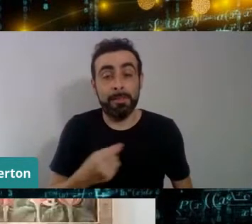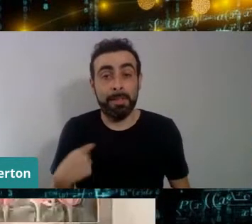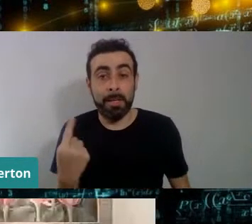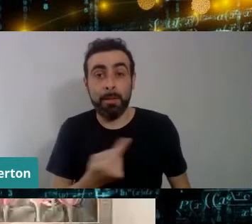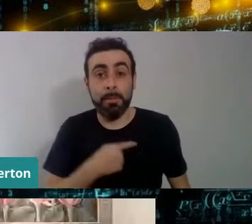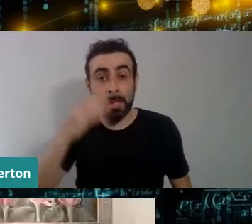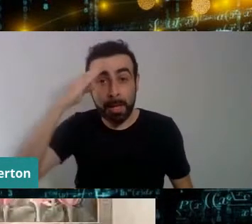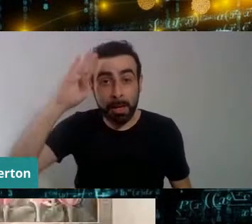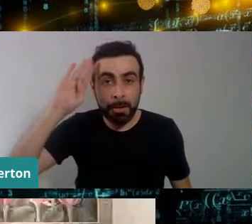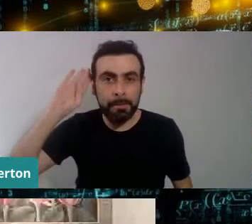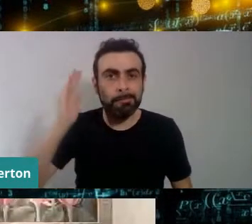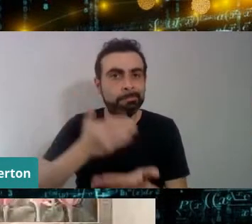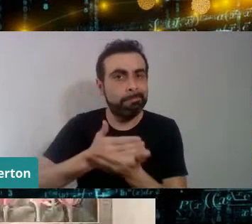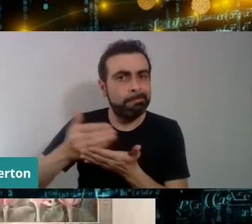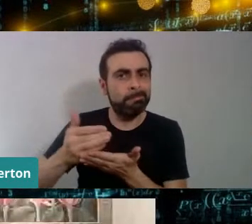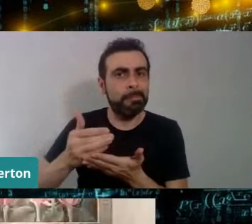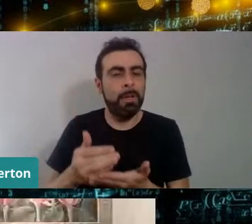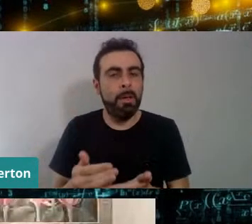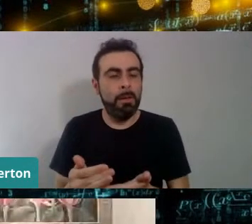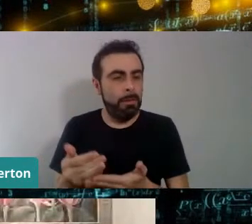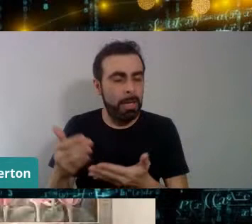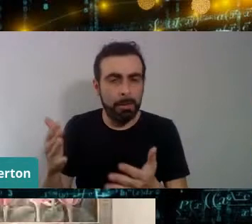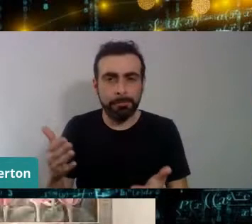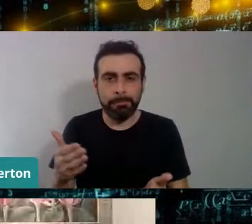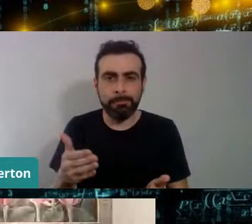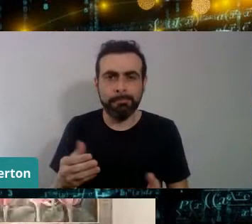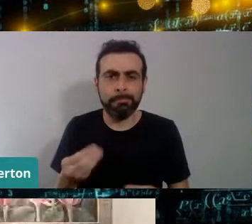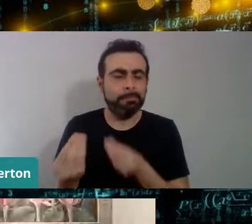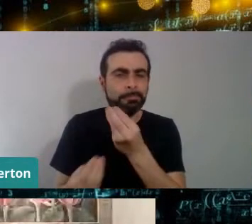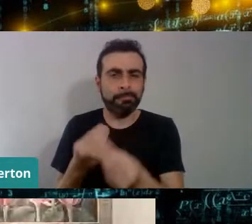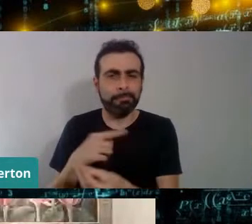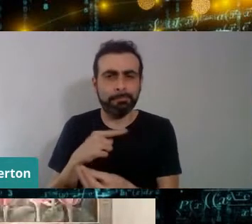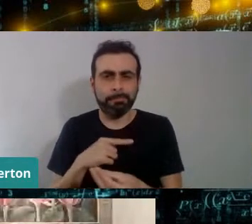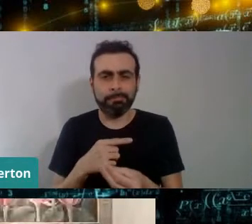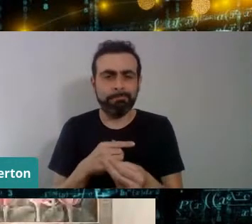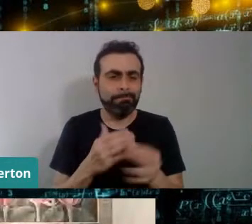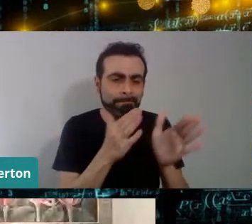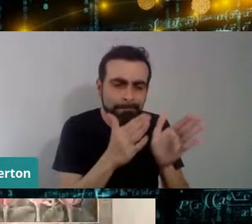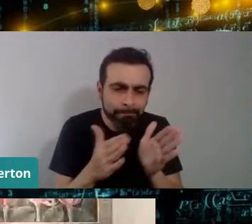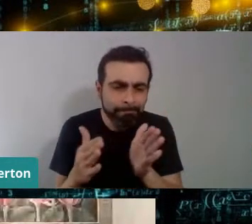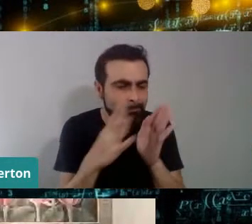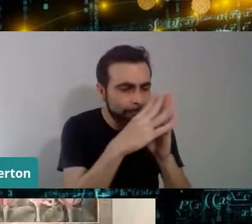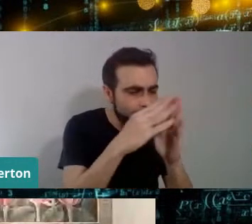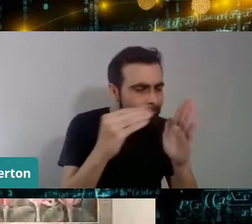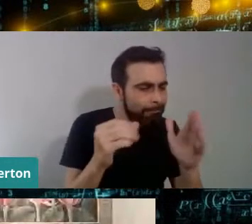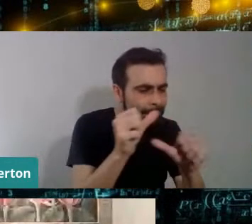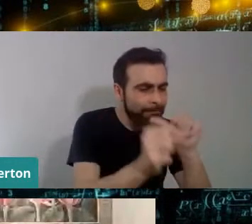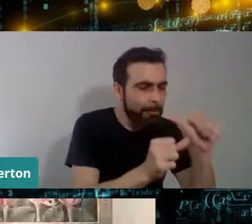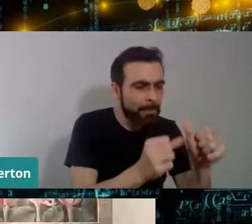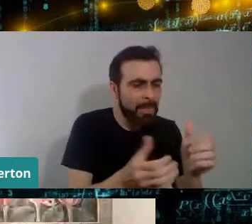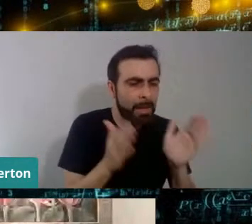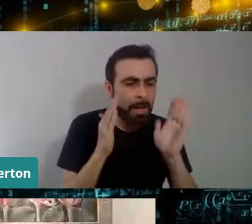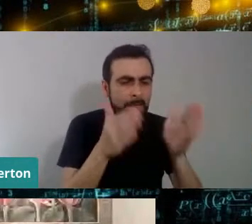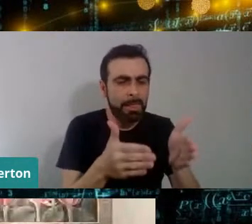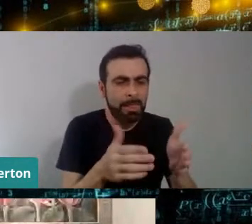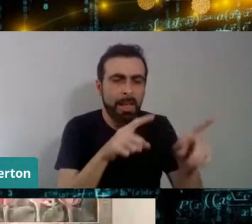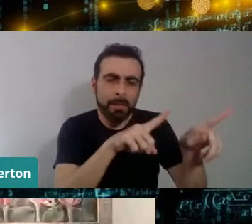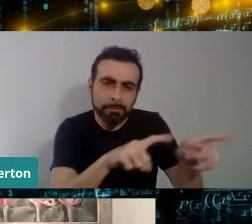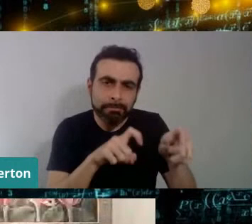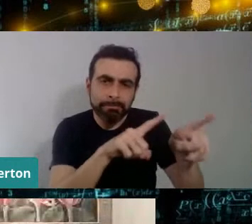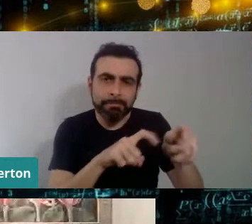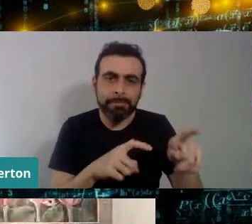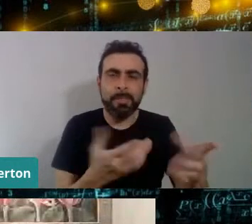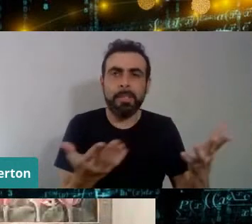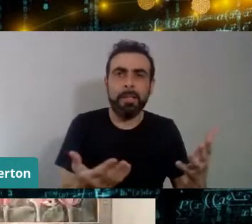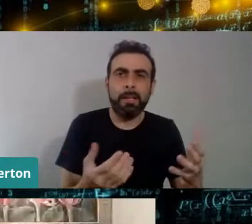ela foi traçada, assim, nesses moldes, e morando em fazenda, saindo 4 horas da